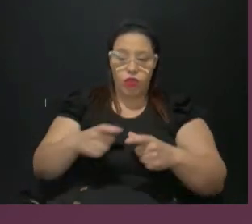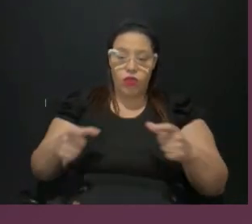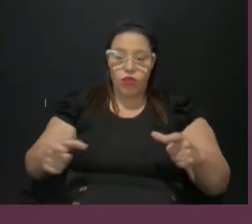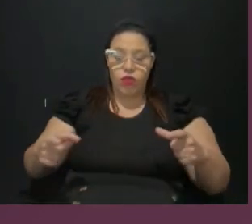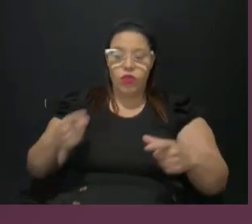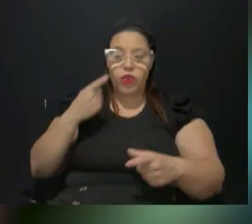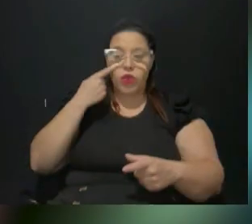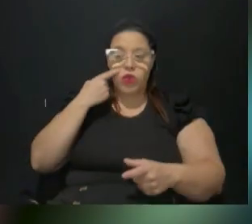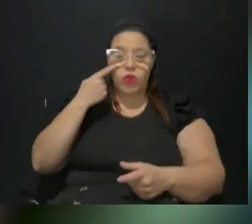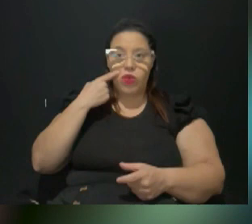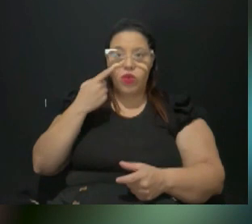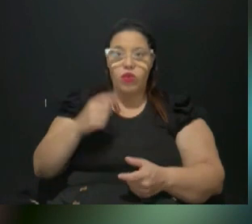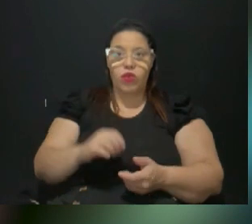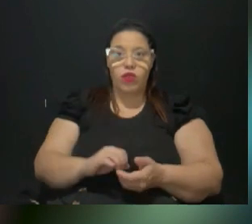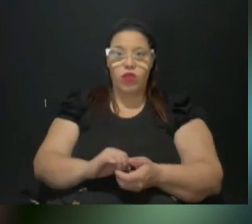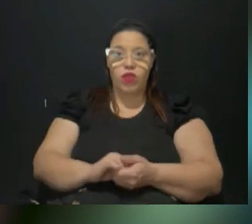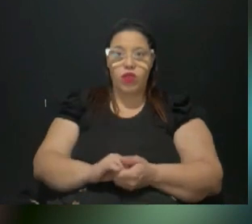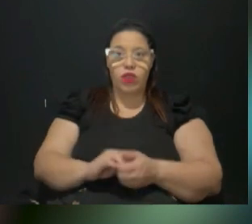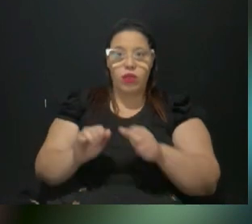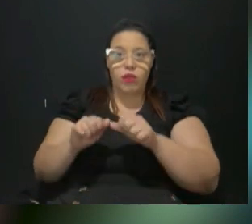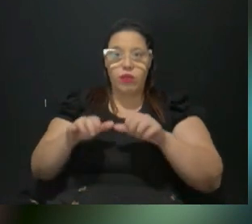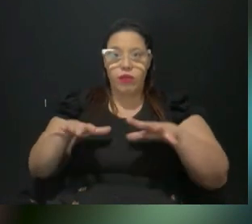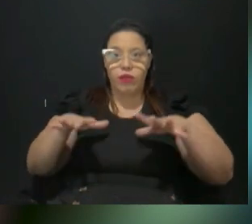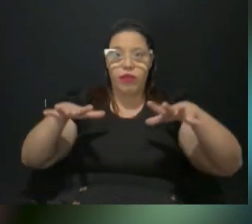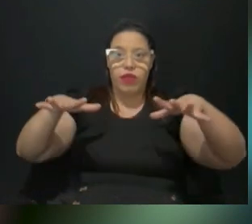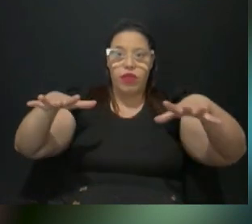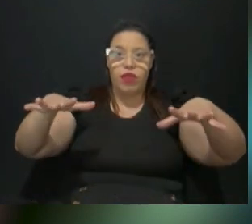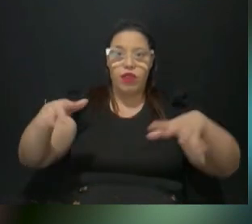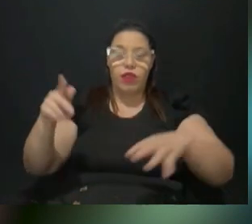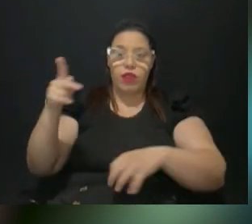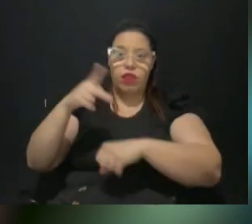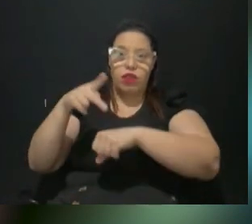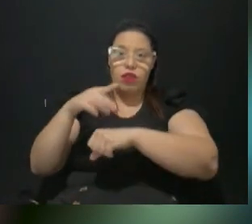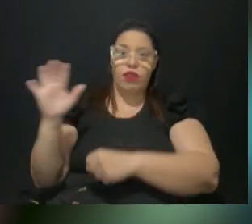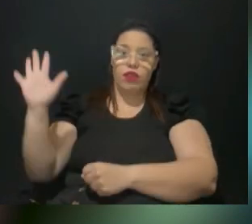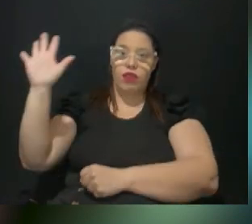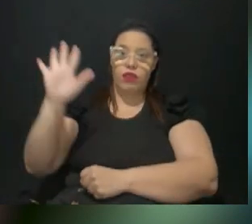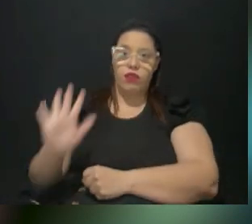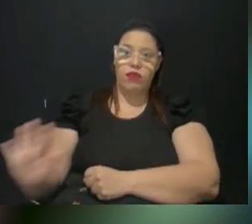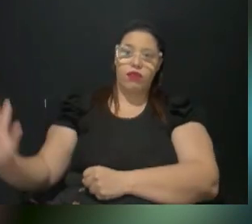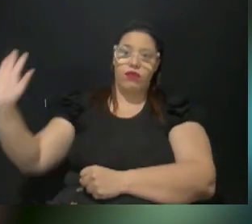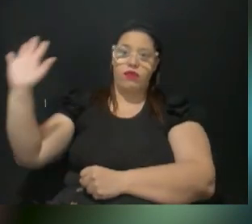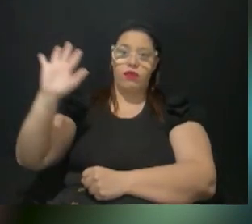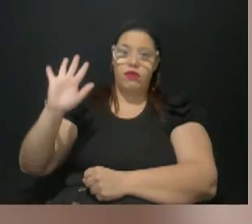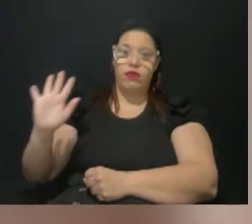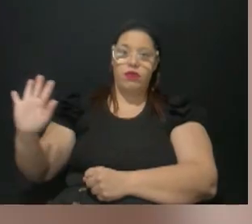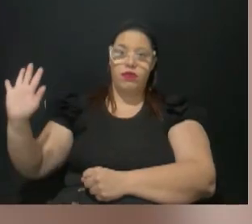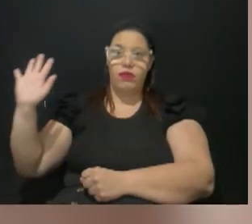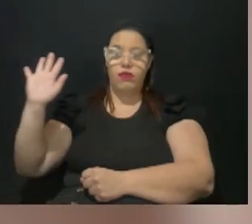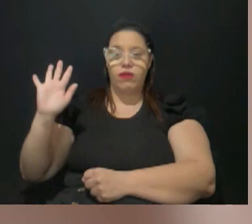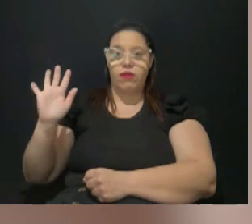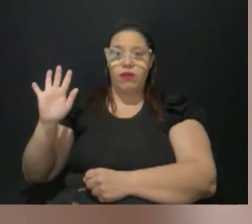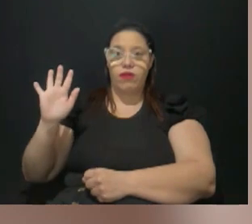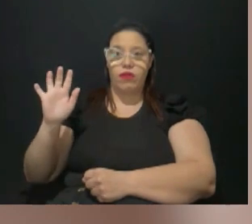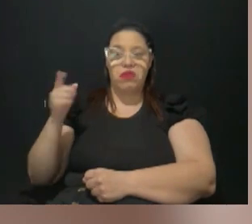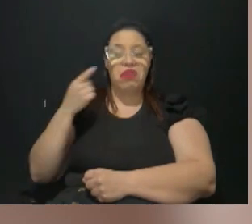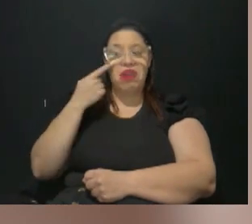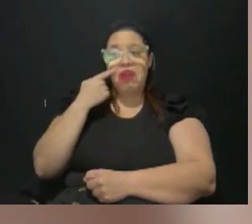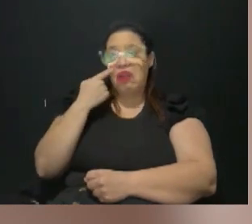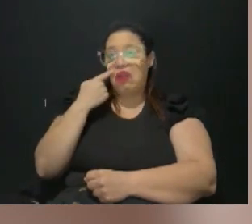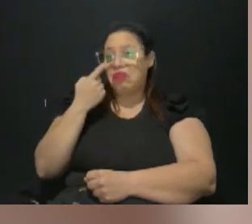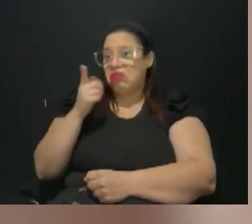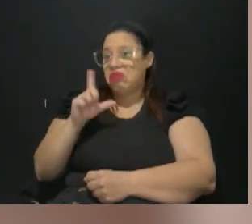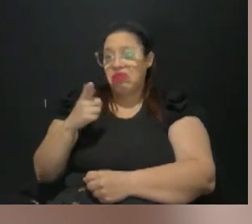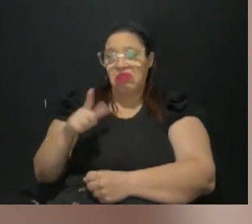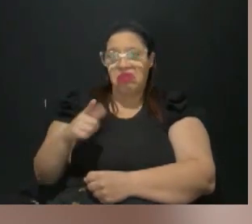sido vistos e pelo espalhamento de mais países ali ao redor, coisas que a gente não via